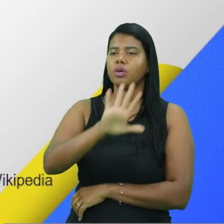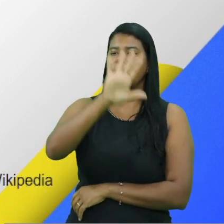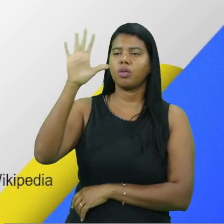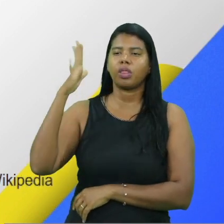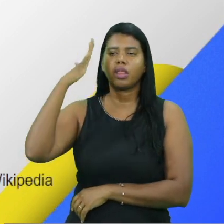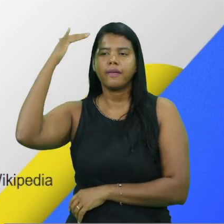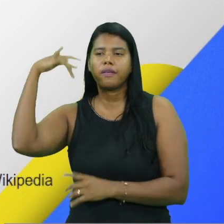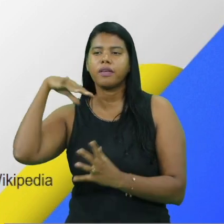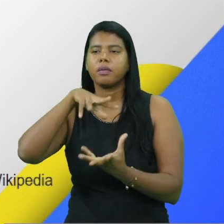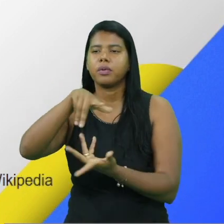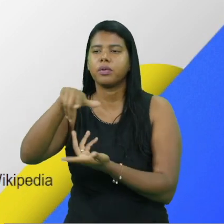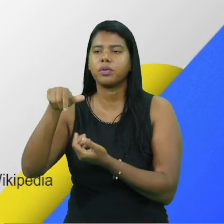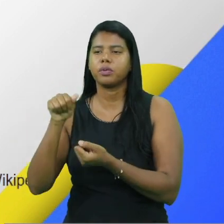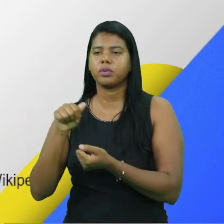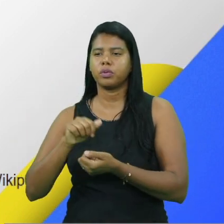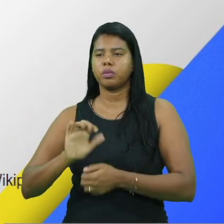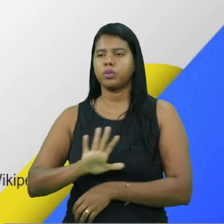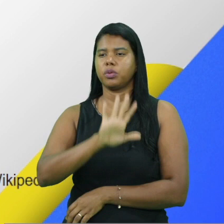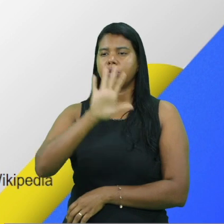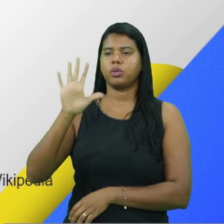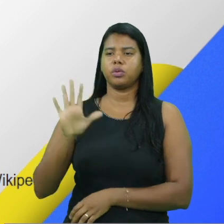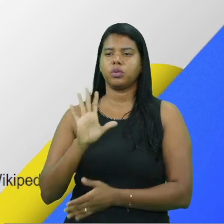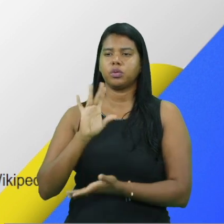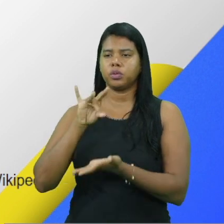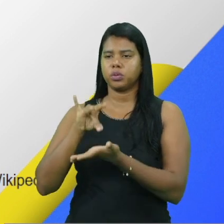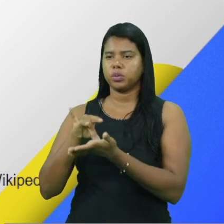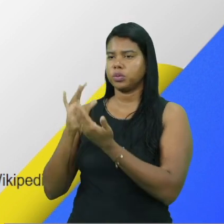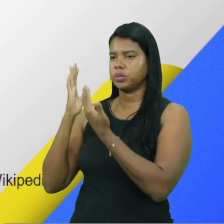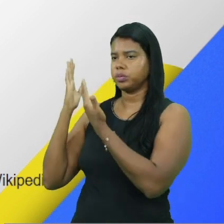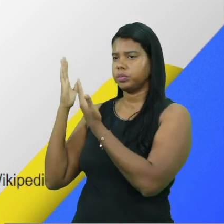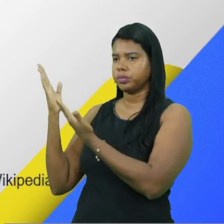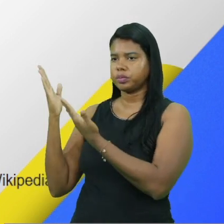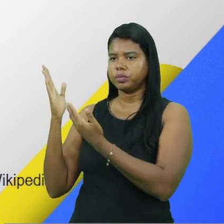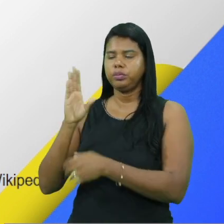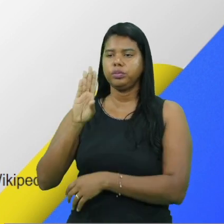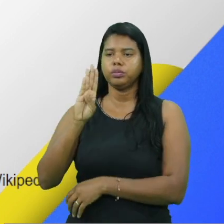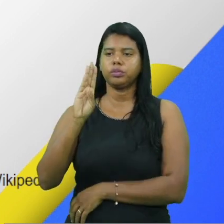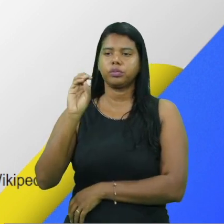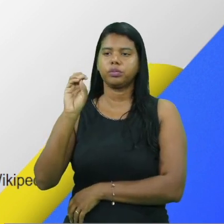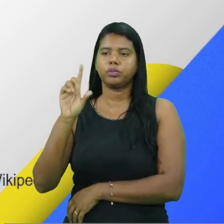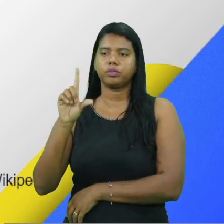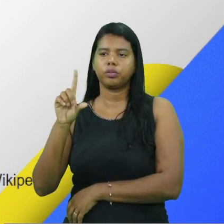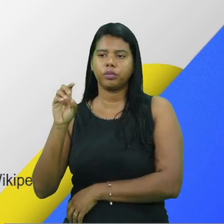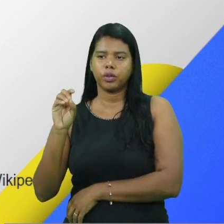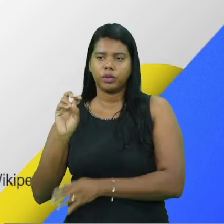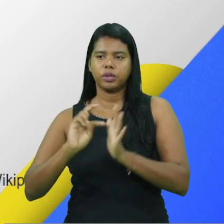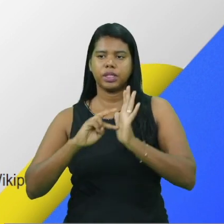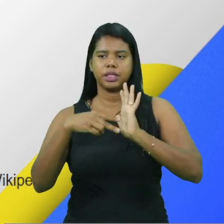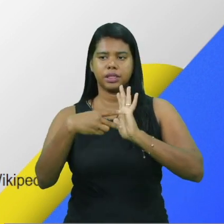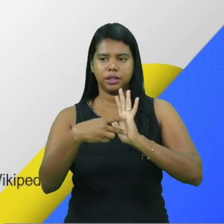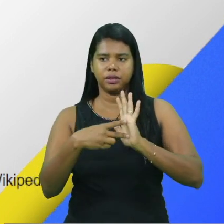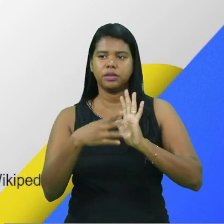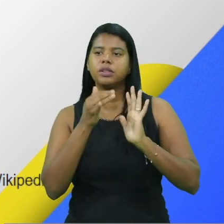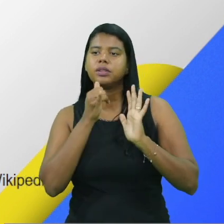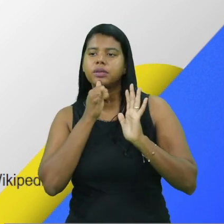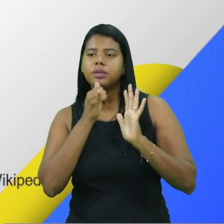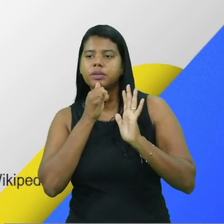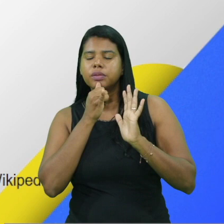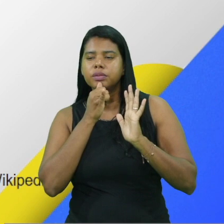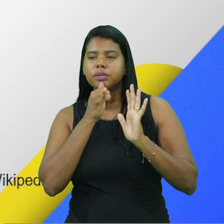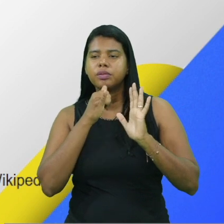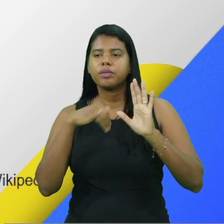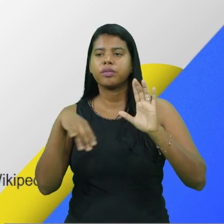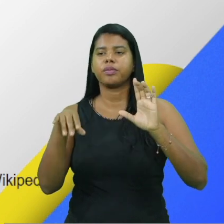pelo público em geral. Aí você tem o bold, né, que seria a